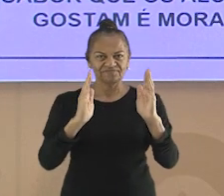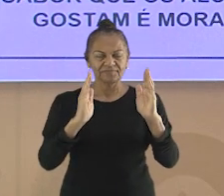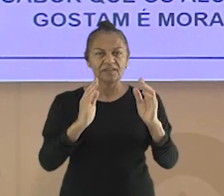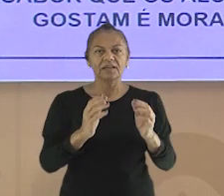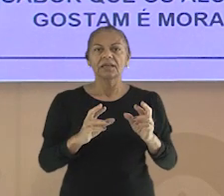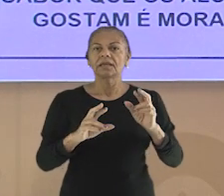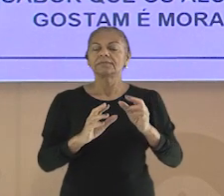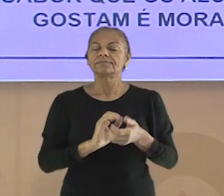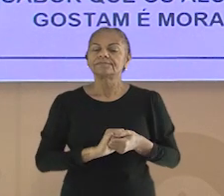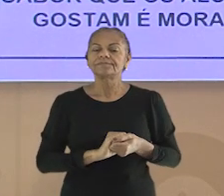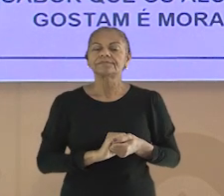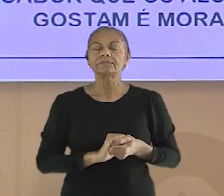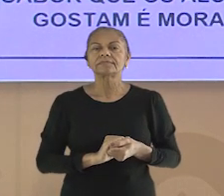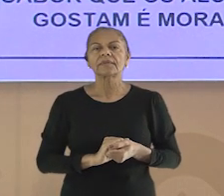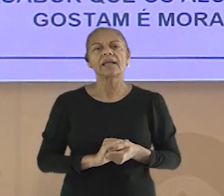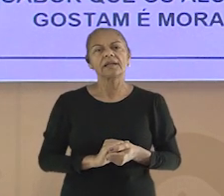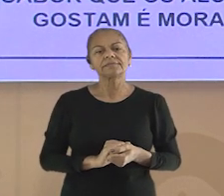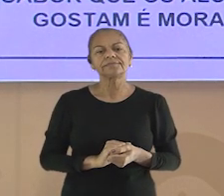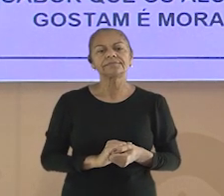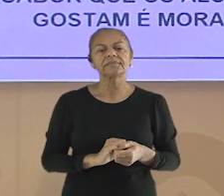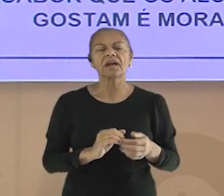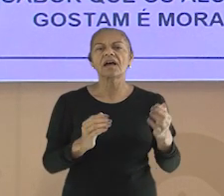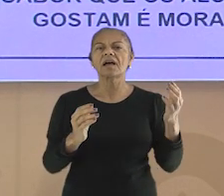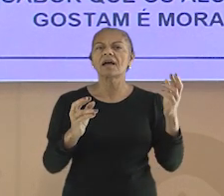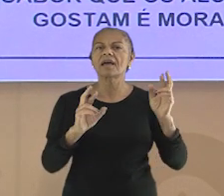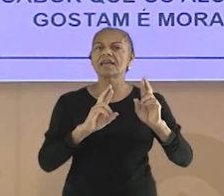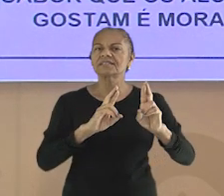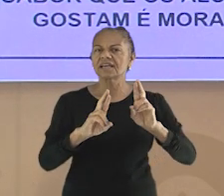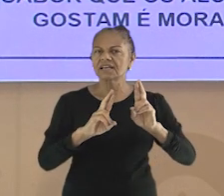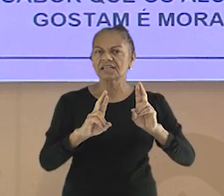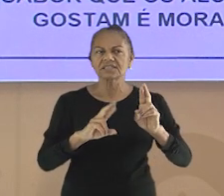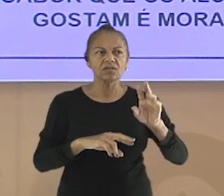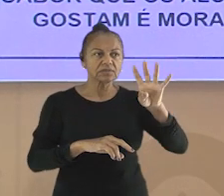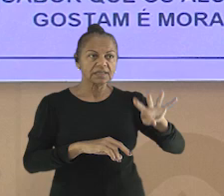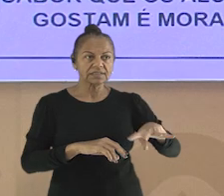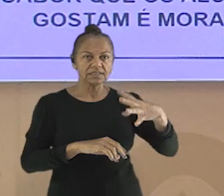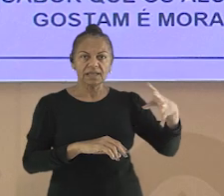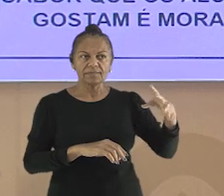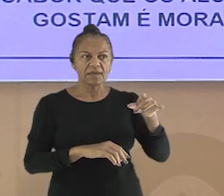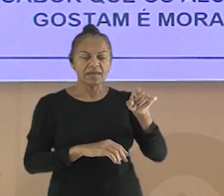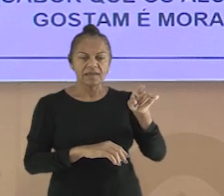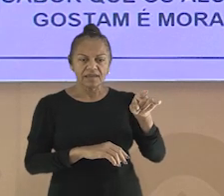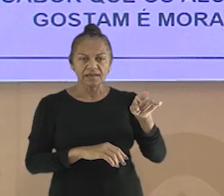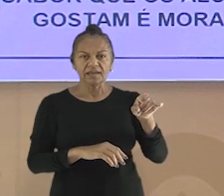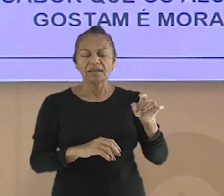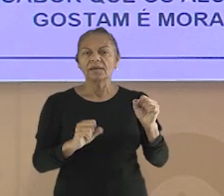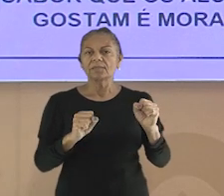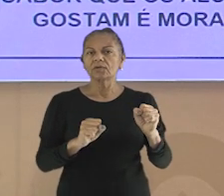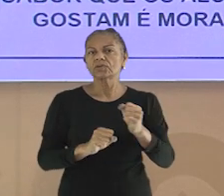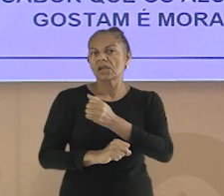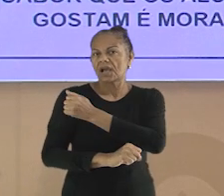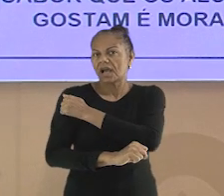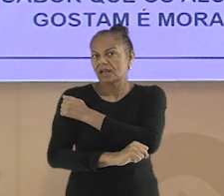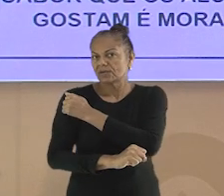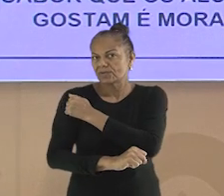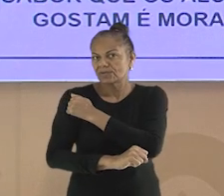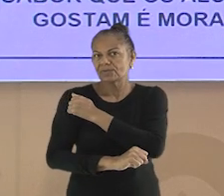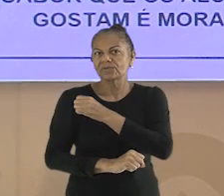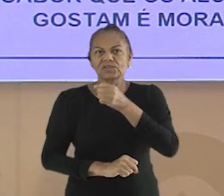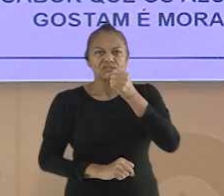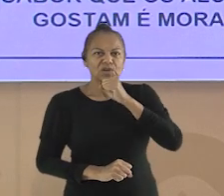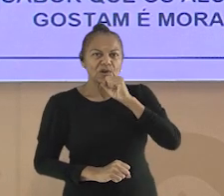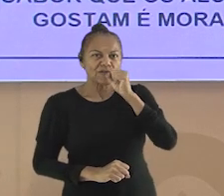algumas comparações. Em relação à tabela do professor Rafael, nós podemos fazer a seguinte interpretação.